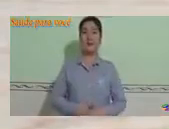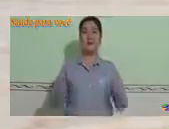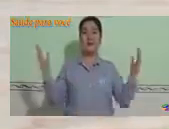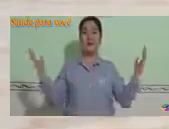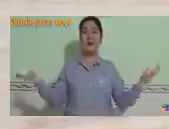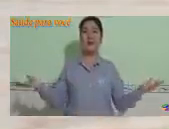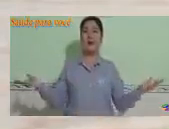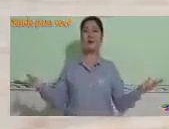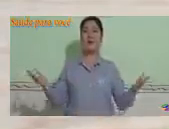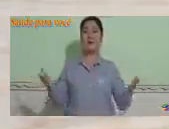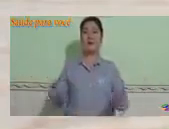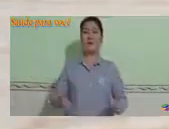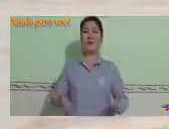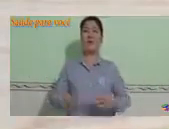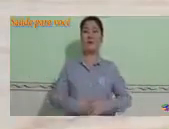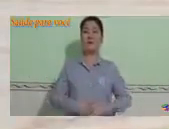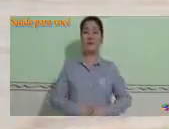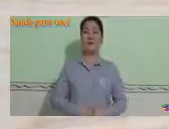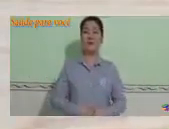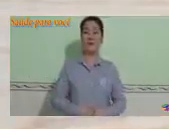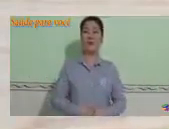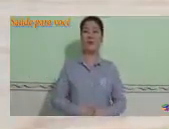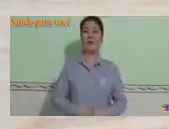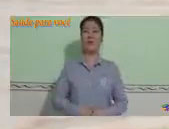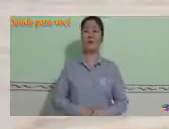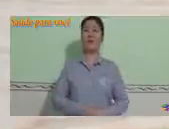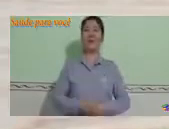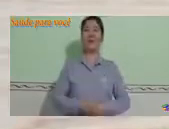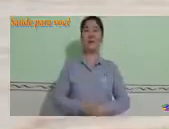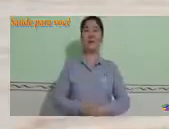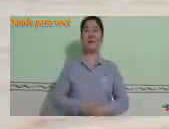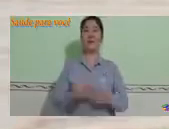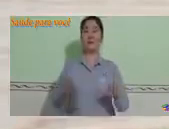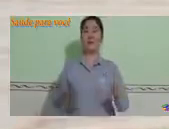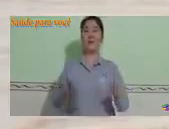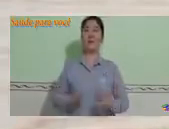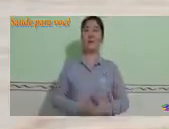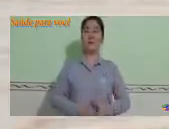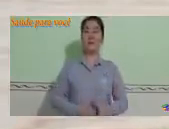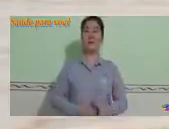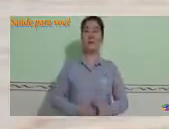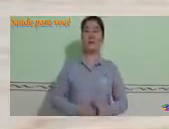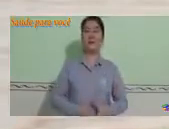miligramas ponto e vírgula mulheres adultas e idosas 2.1100 miligramas ponto e vírgula